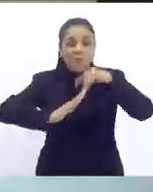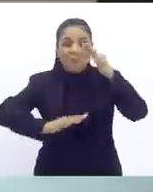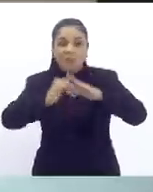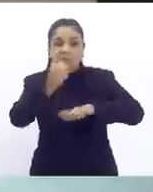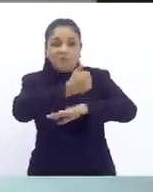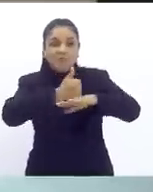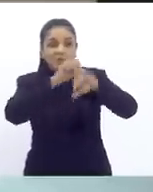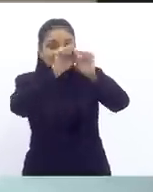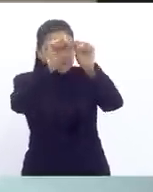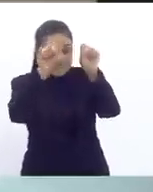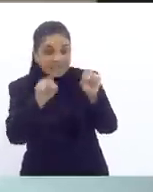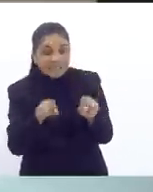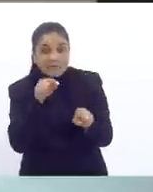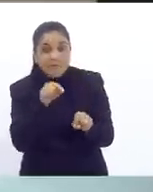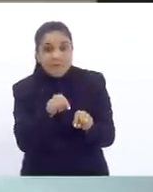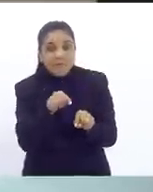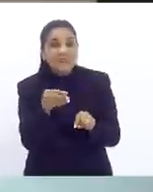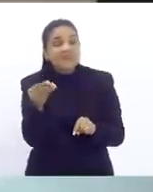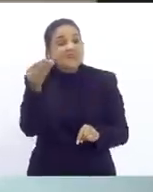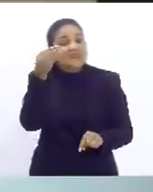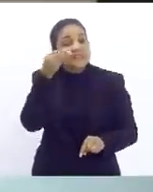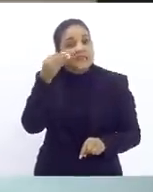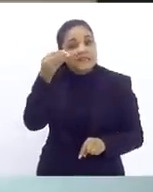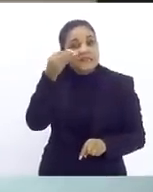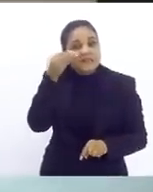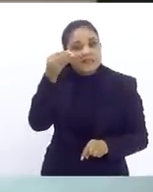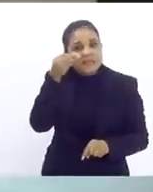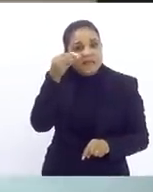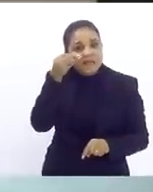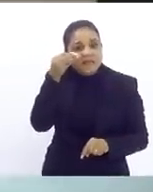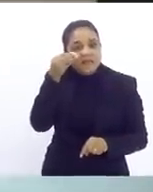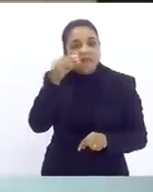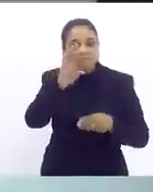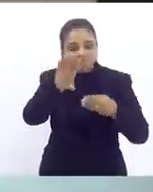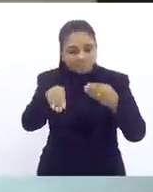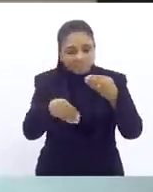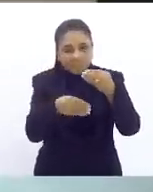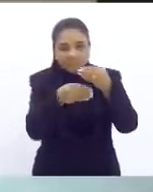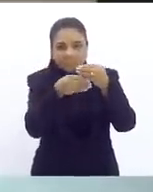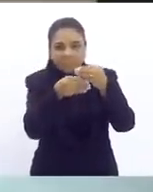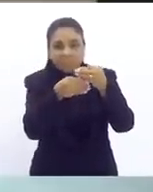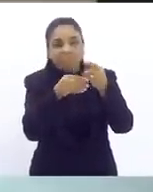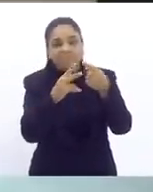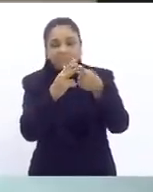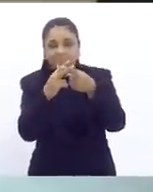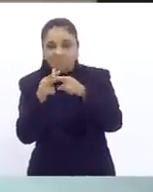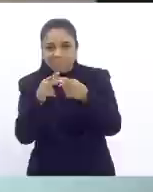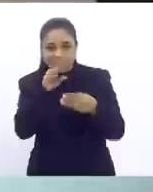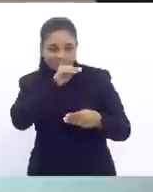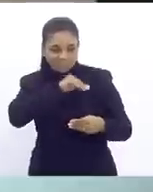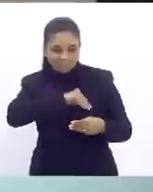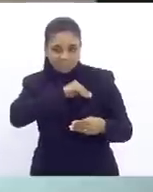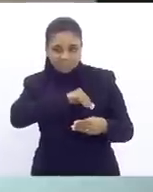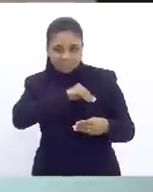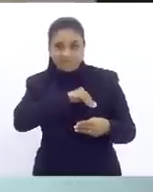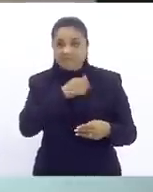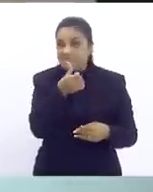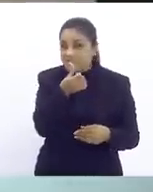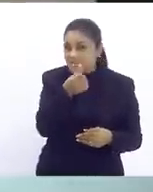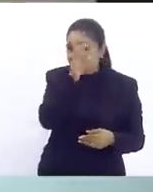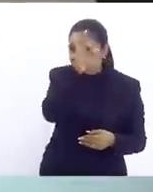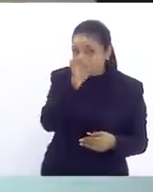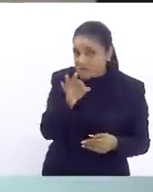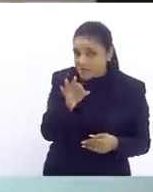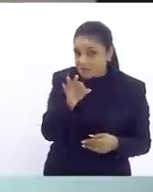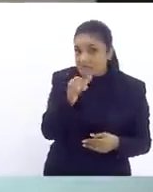para poder tentar pelo menos caso sai o próximo reajuste Tomara que saia né tem essa questão agora dos seis e meio por cento